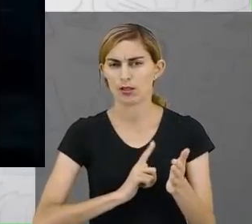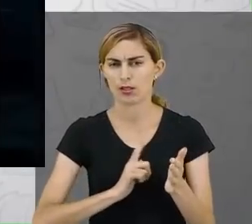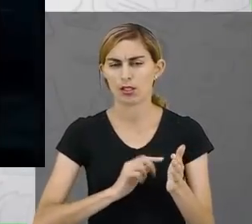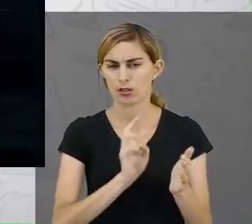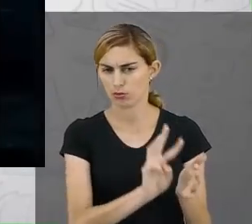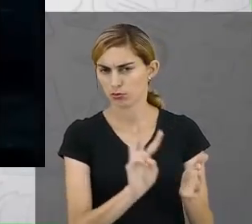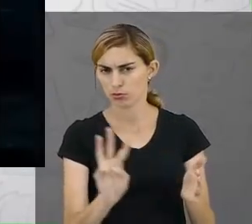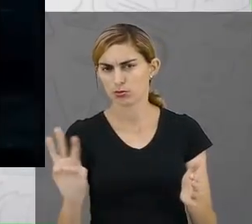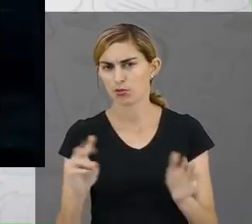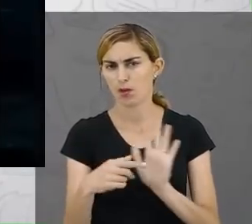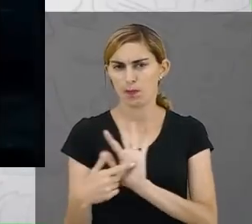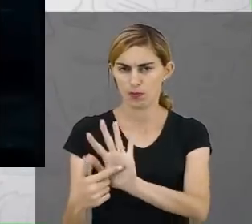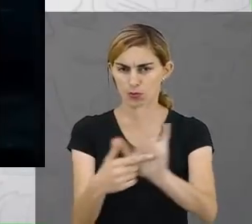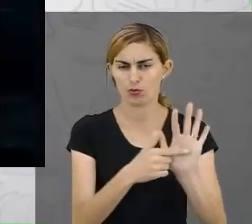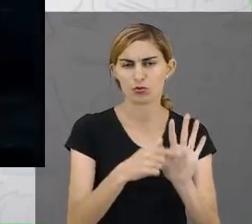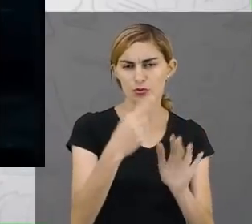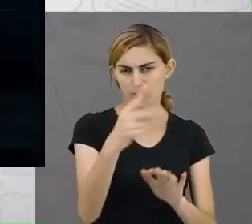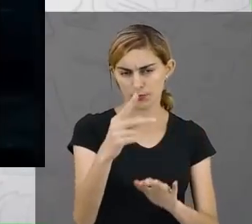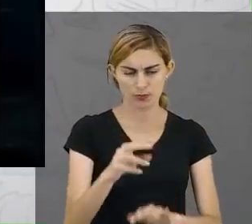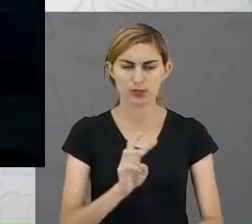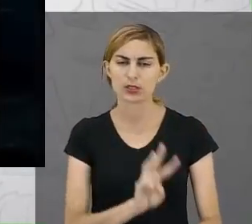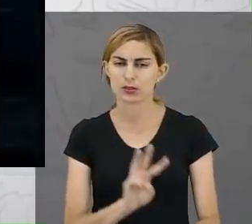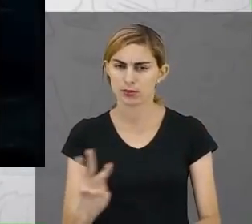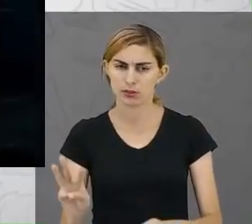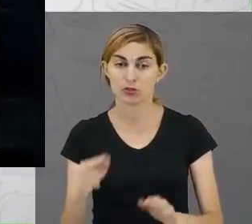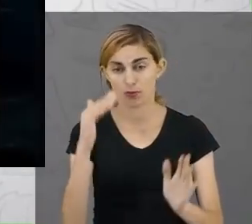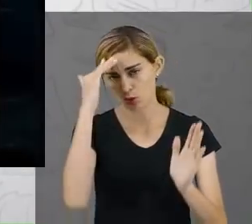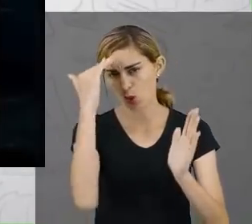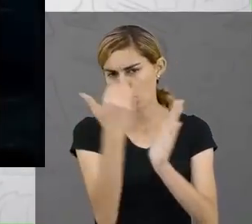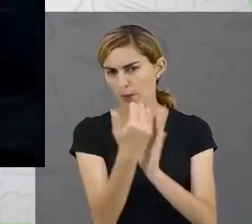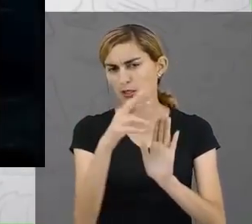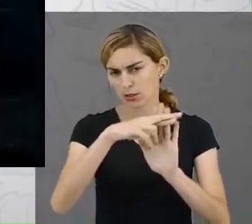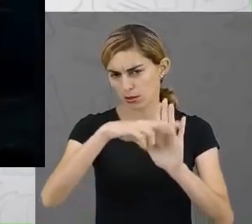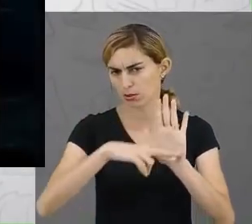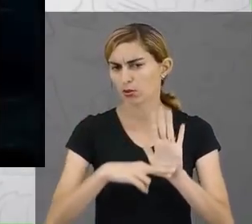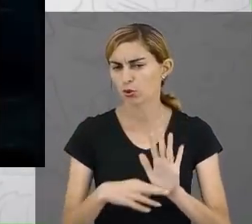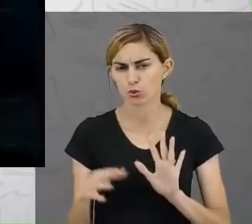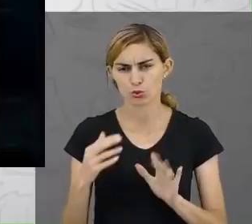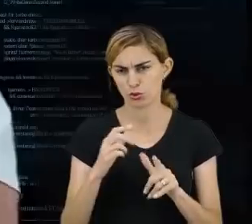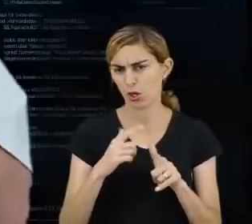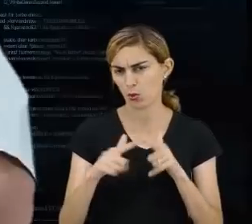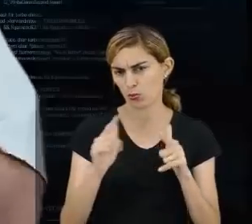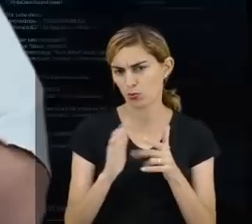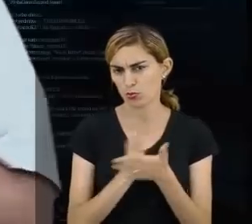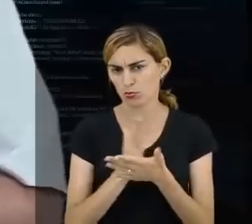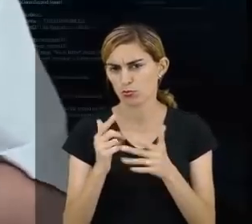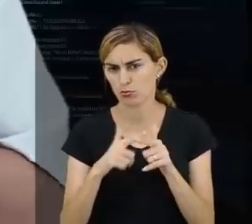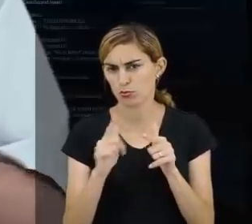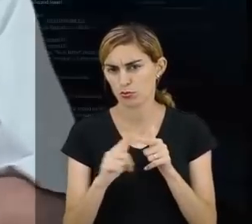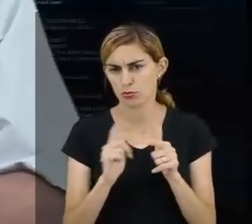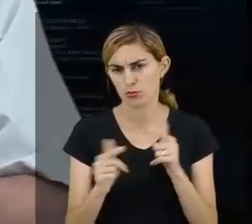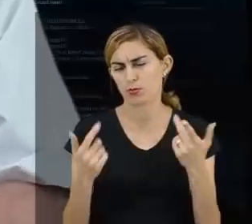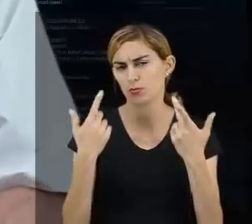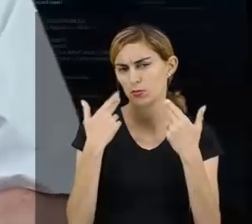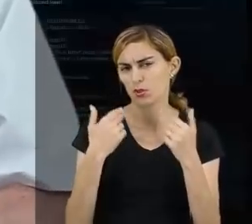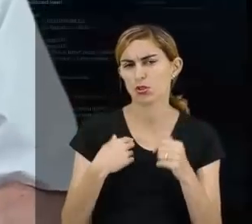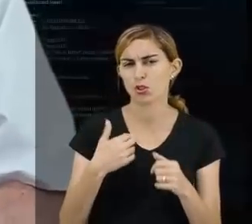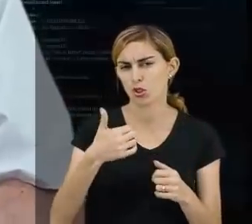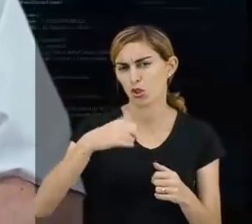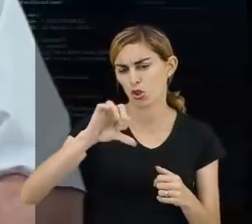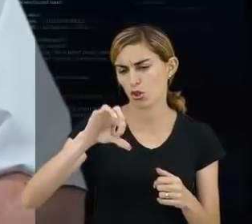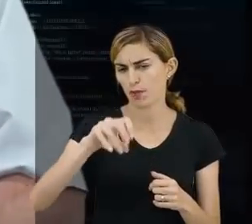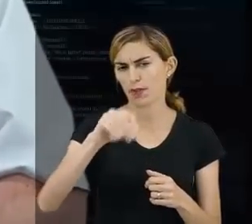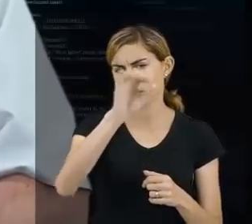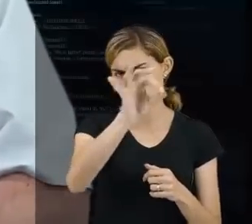esse site que está sendo exibido para vocês. Então, se você seguir todas as regras direitinho, se der algum problema, normalmente, na maioria dos casos, 90%